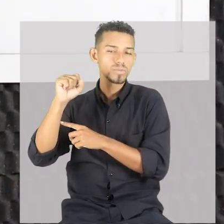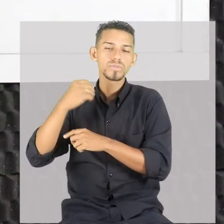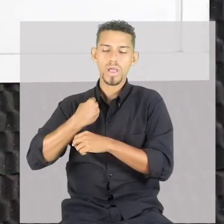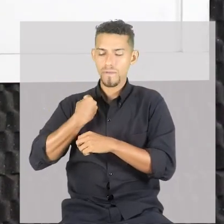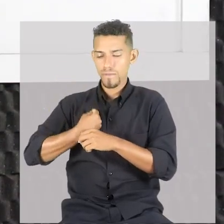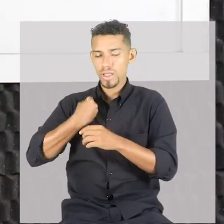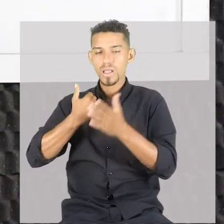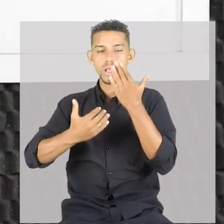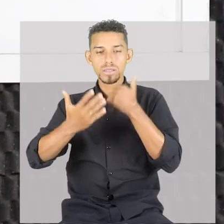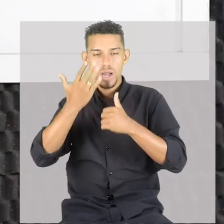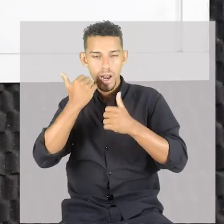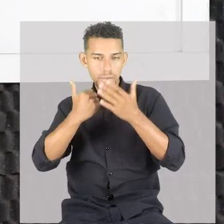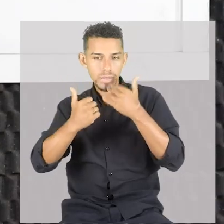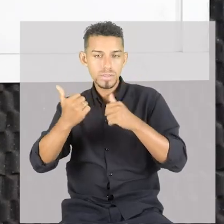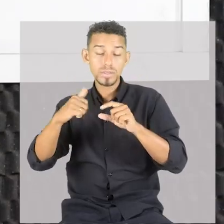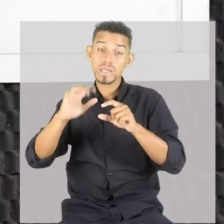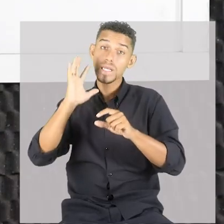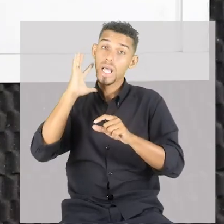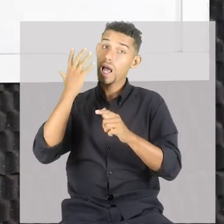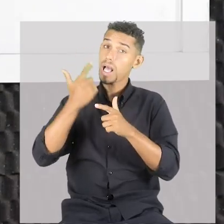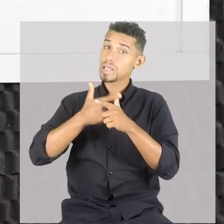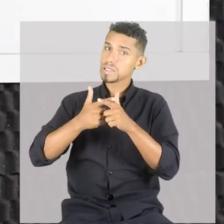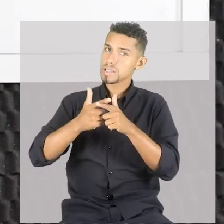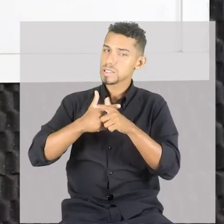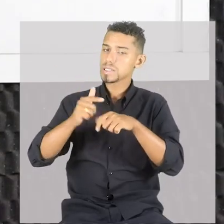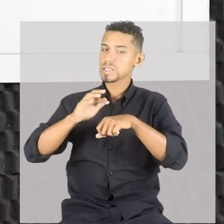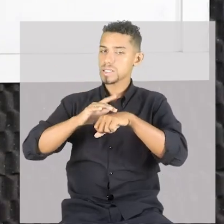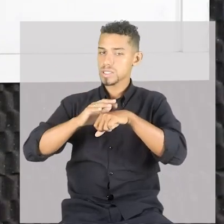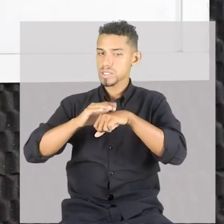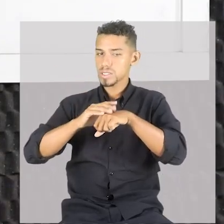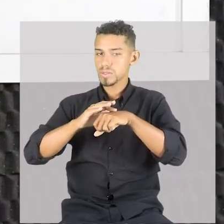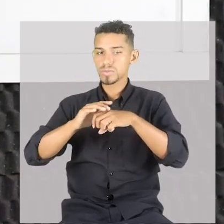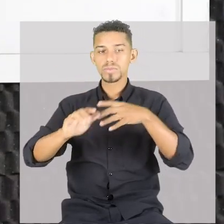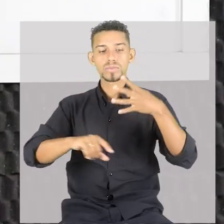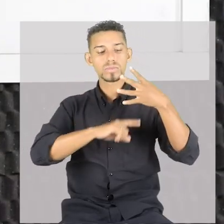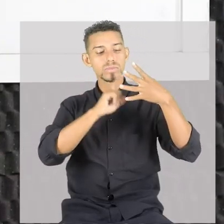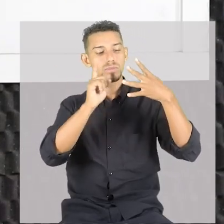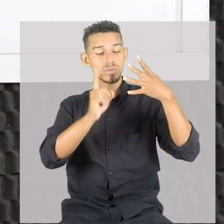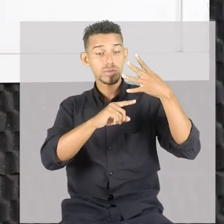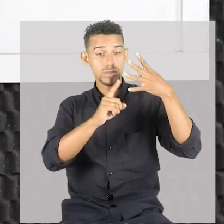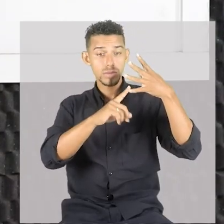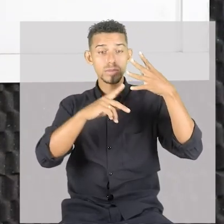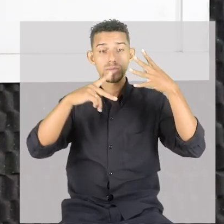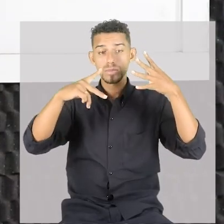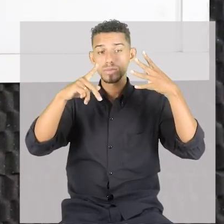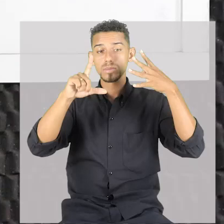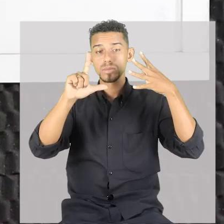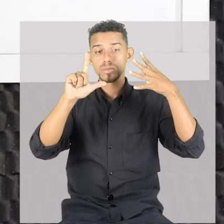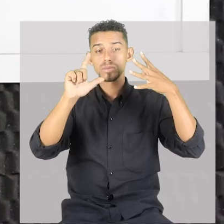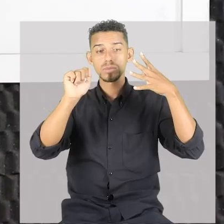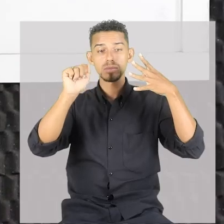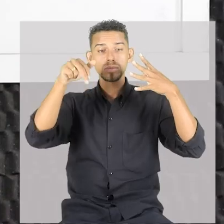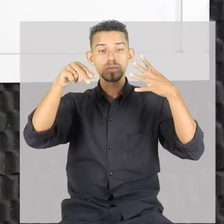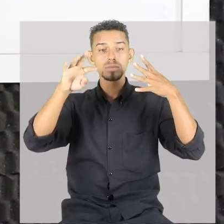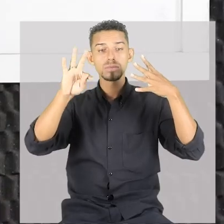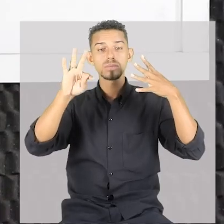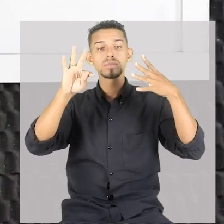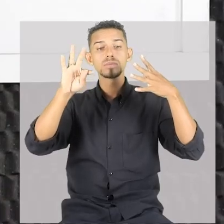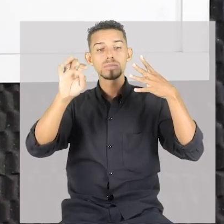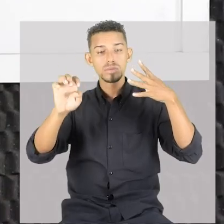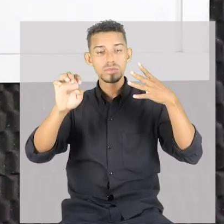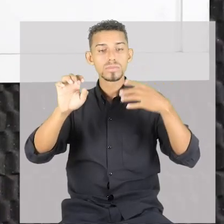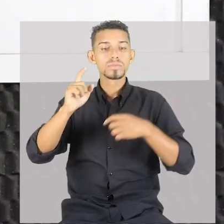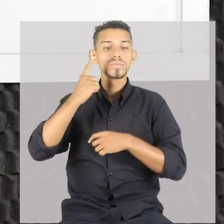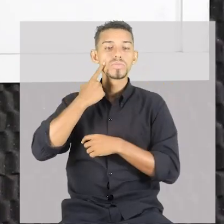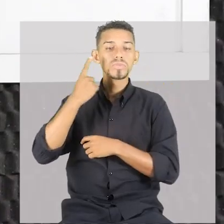nossa alimentação, né, causam algumas doenças. O reino Plantae, onde a gente encontra aqui as nossas